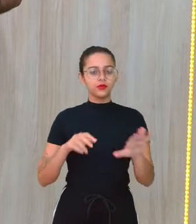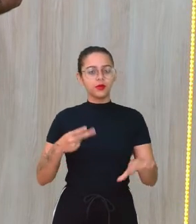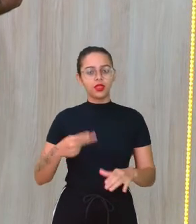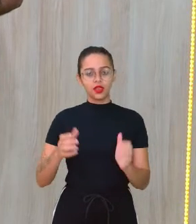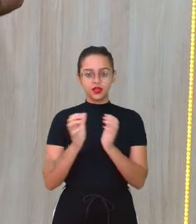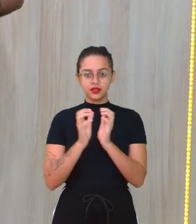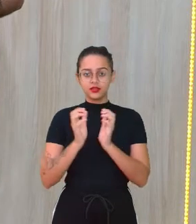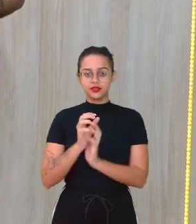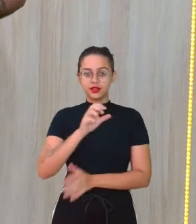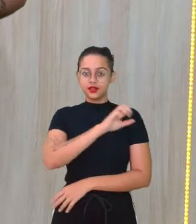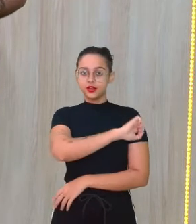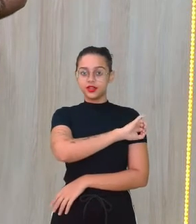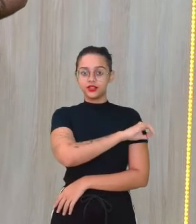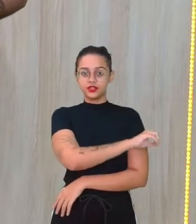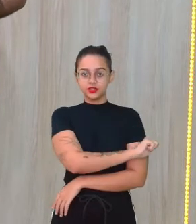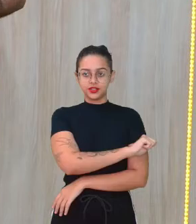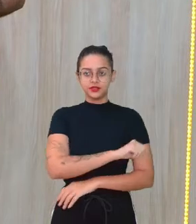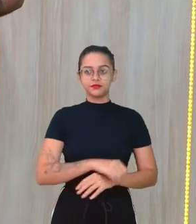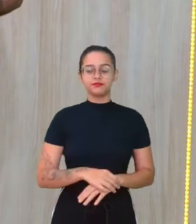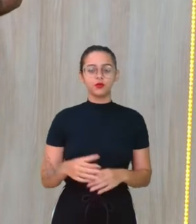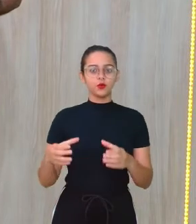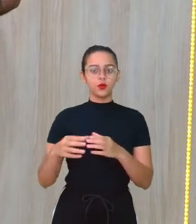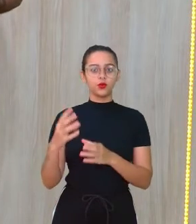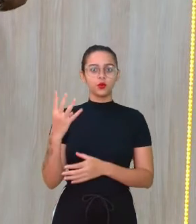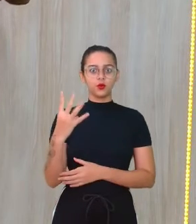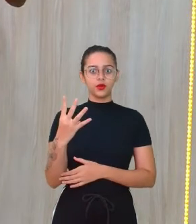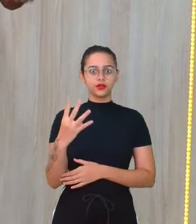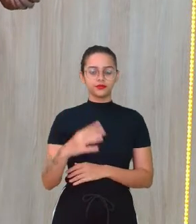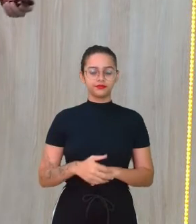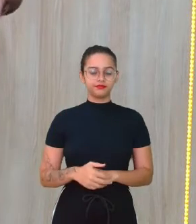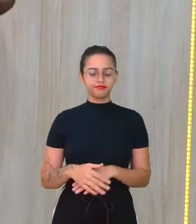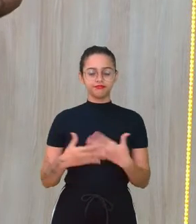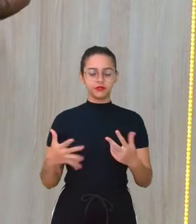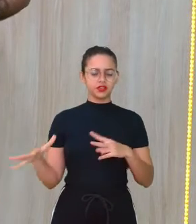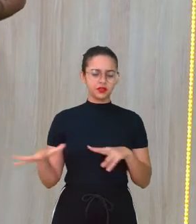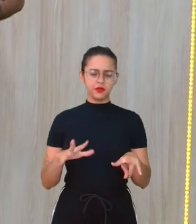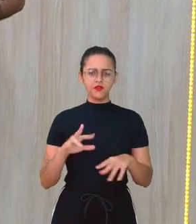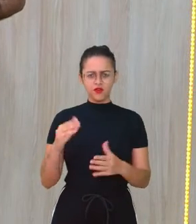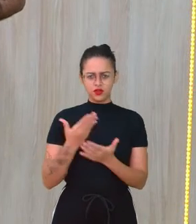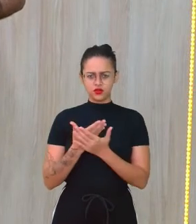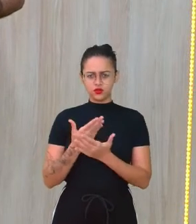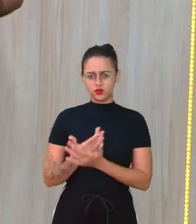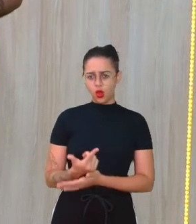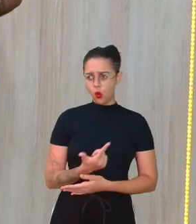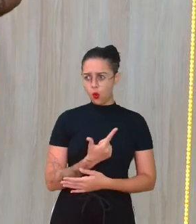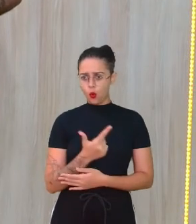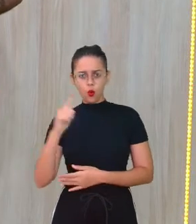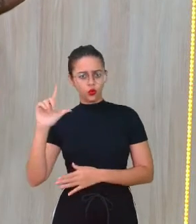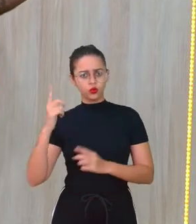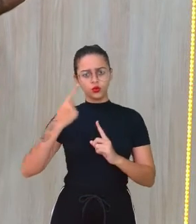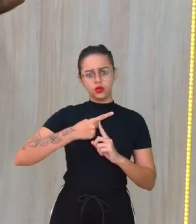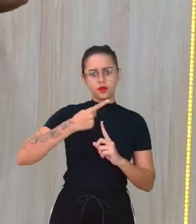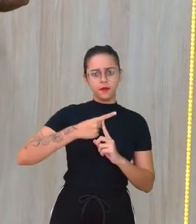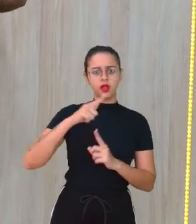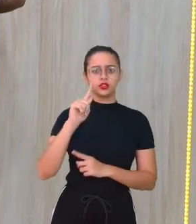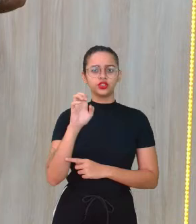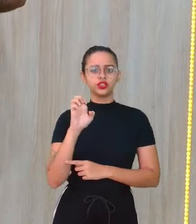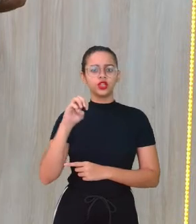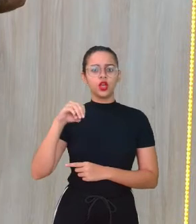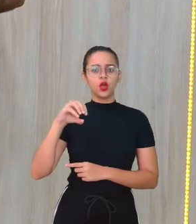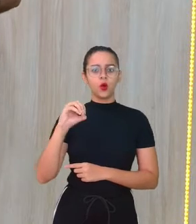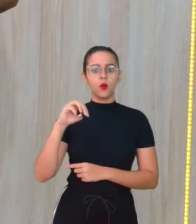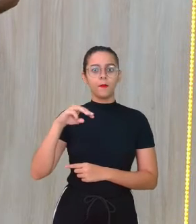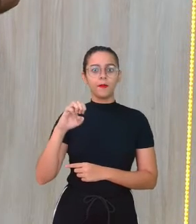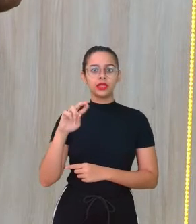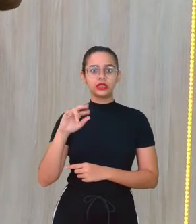uma aula da Educação de Jovens e Adultos, módulo 4. E essa semana a gente vai estudar outro tema de geometria, né, que tem